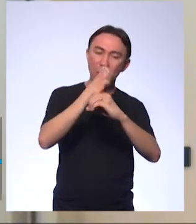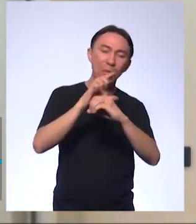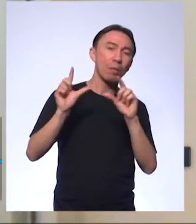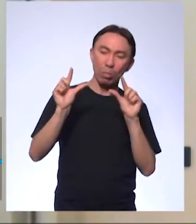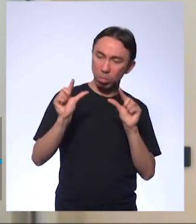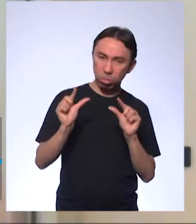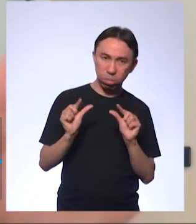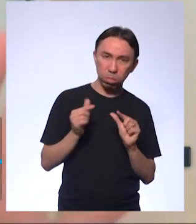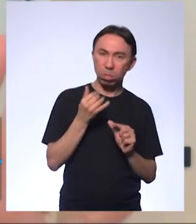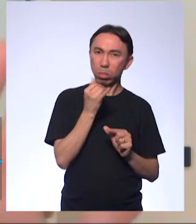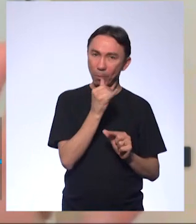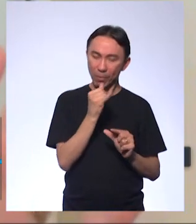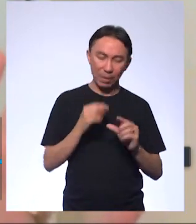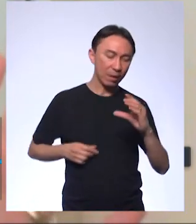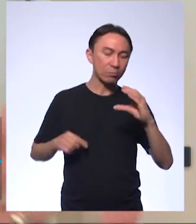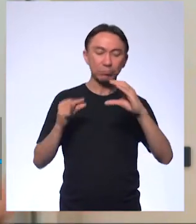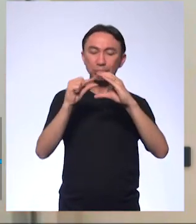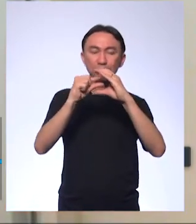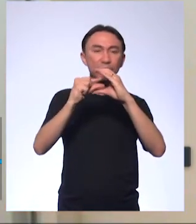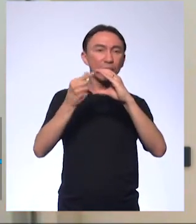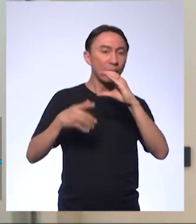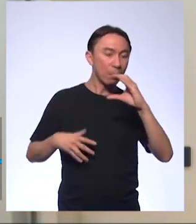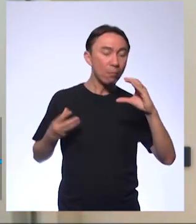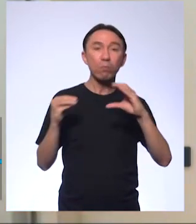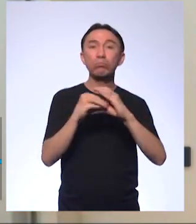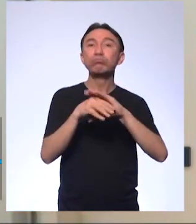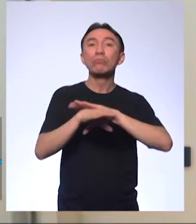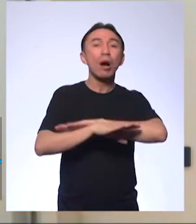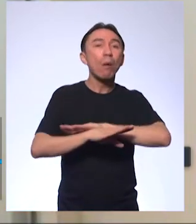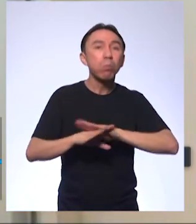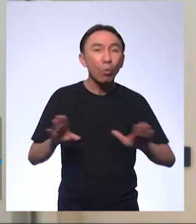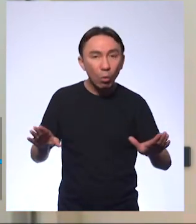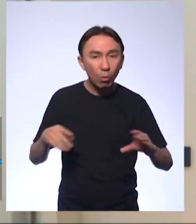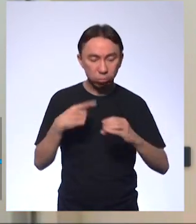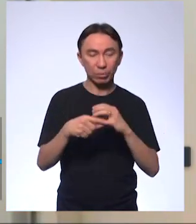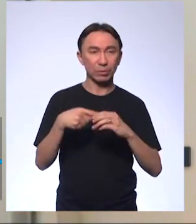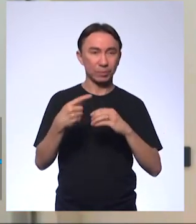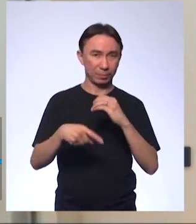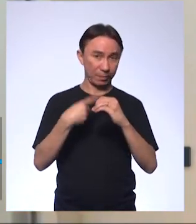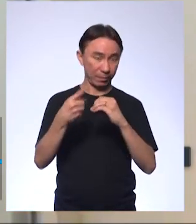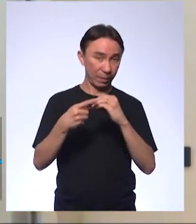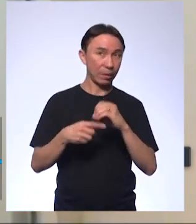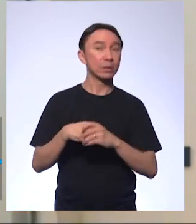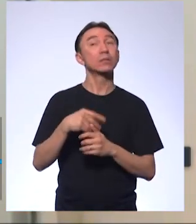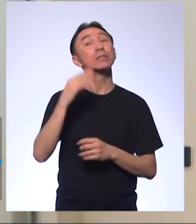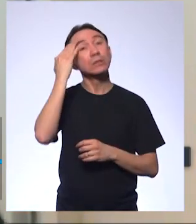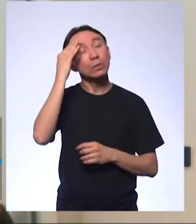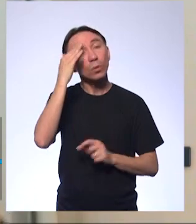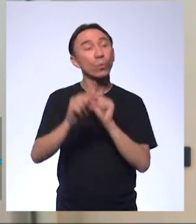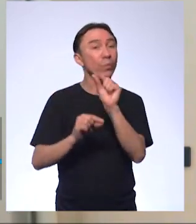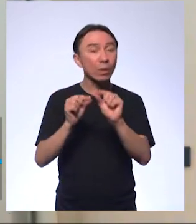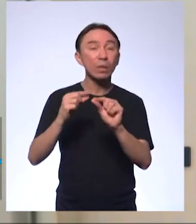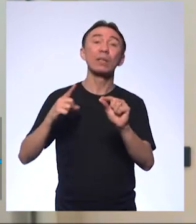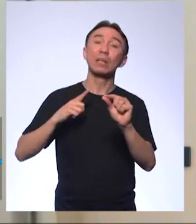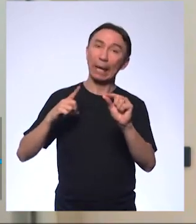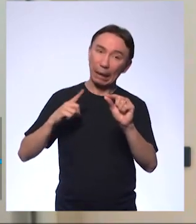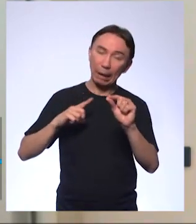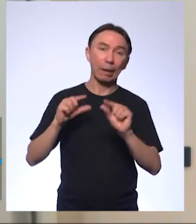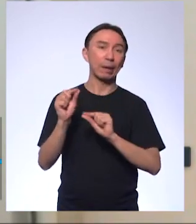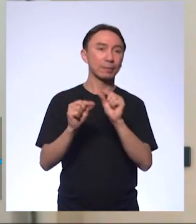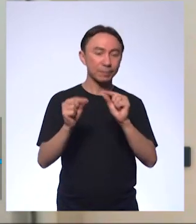modelo planetário, né? Os elétrons girando ao redor. Veio, então, Bohr, que já mudou um pouco esse conceito. Os elétrons não